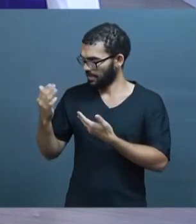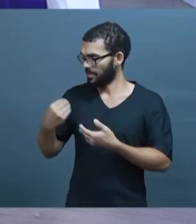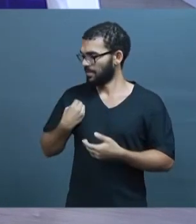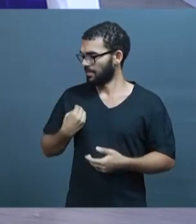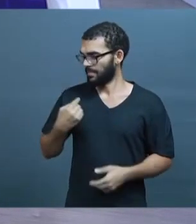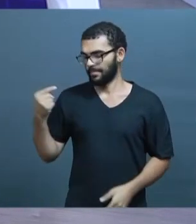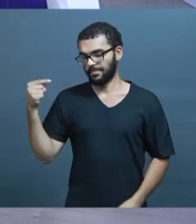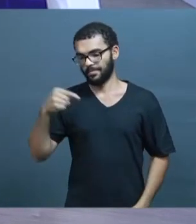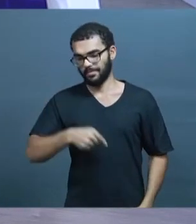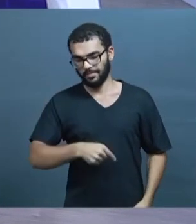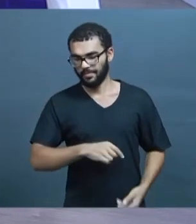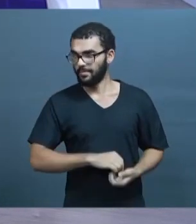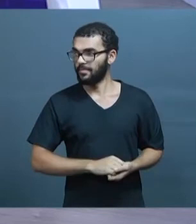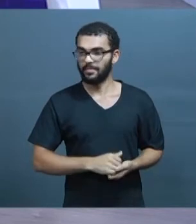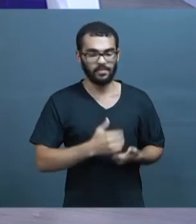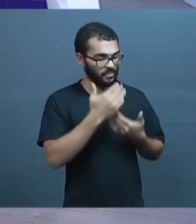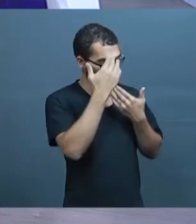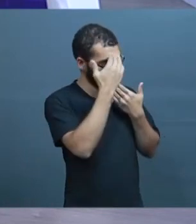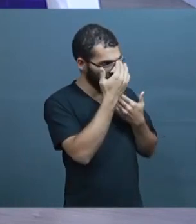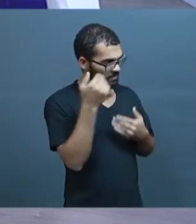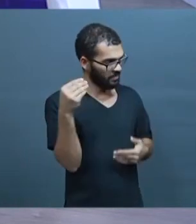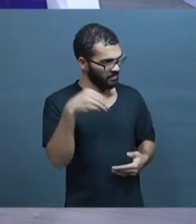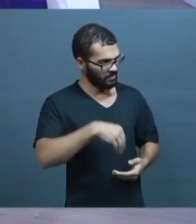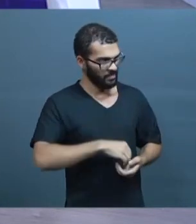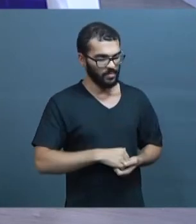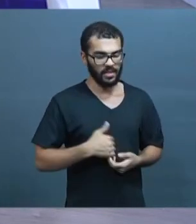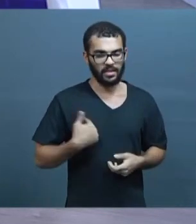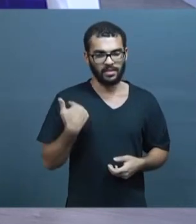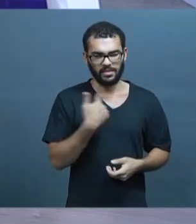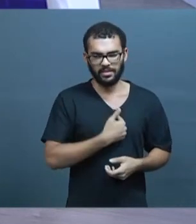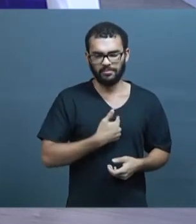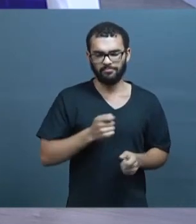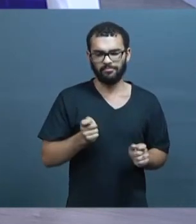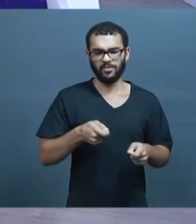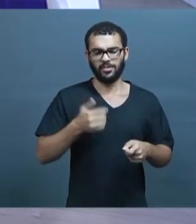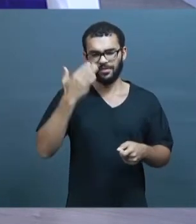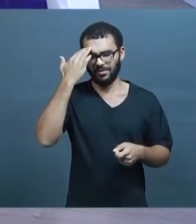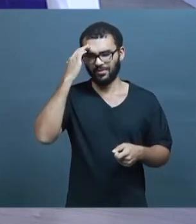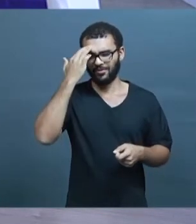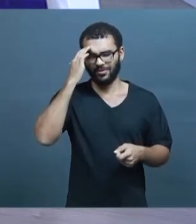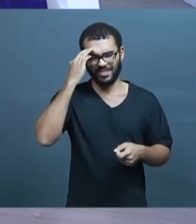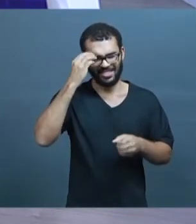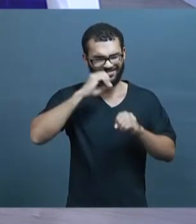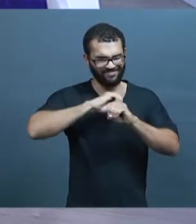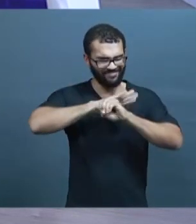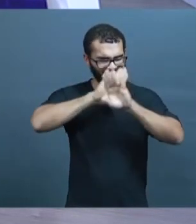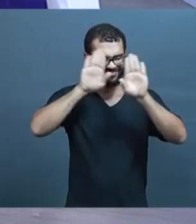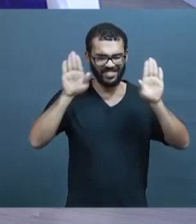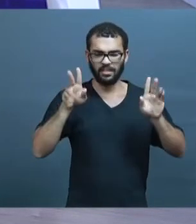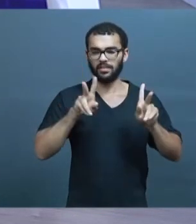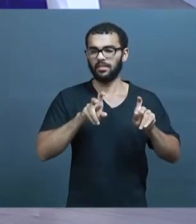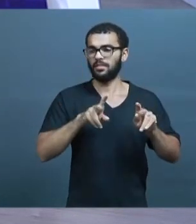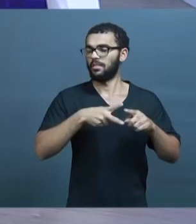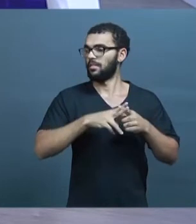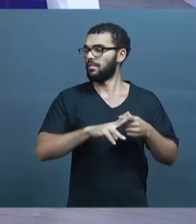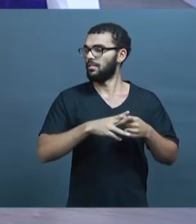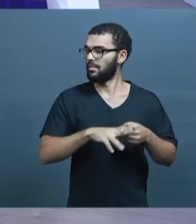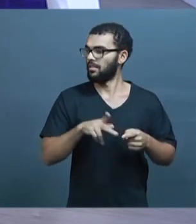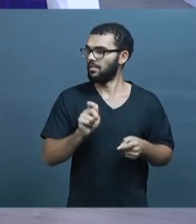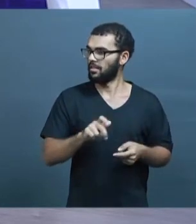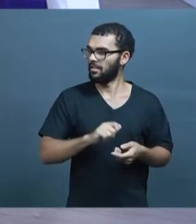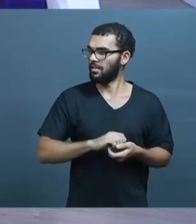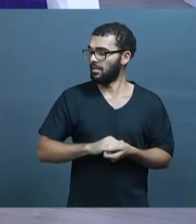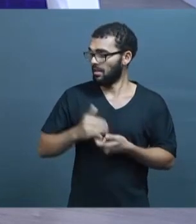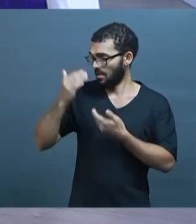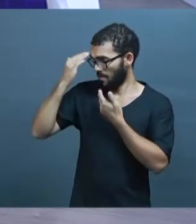pessoas incríveis que nos ajudaram muito a entender esse tema tão complexo que é a reforma da Previdência. Muito obrigada, Benito Solomão, por